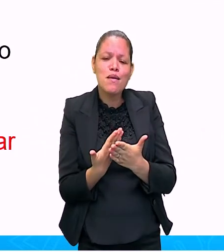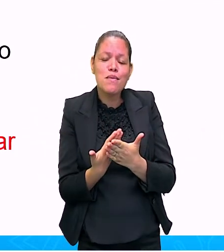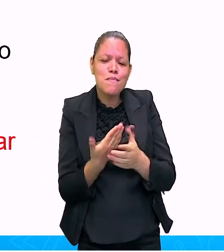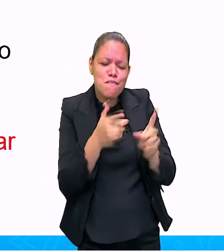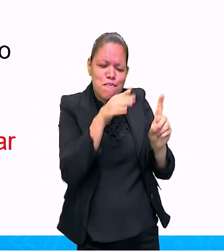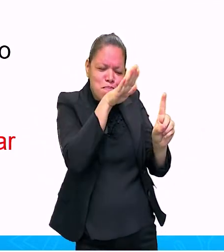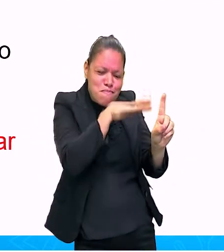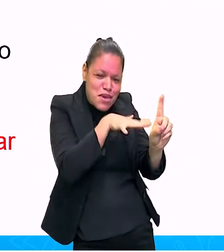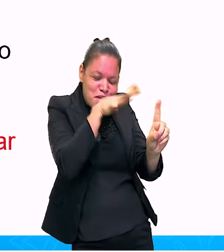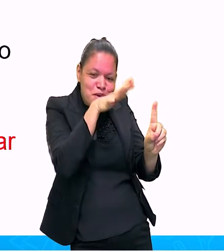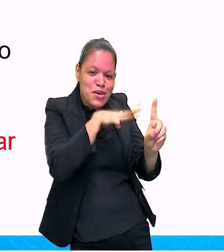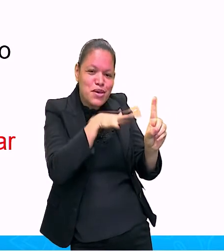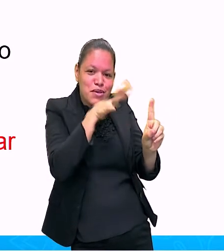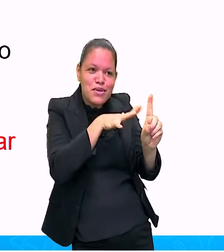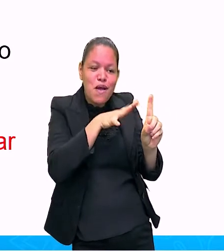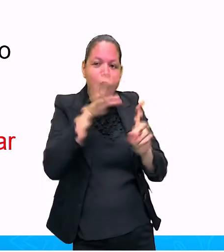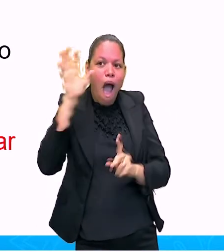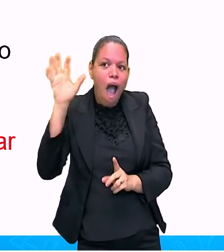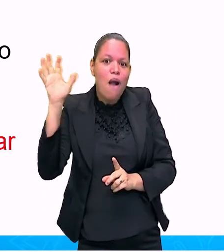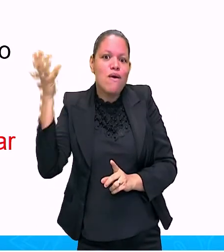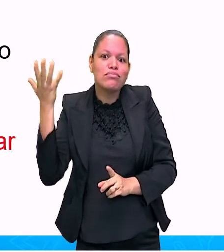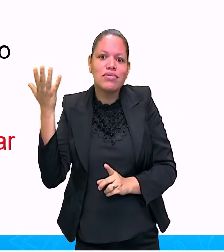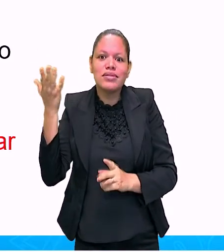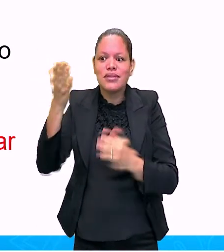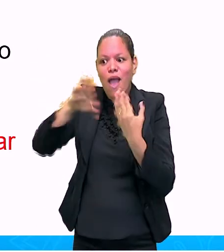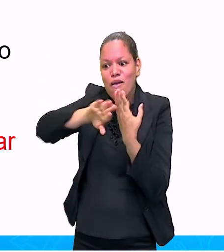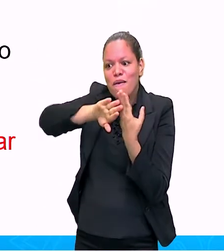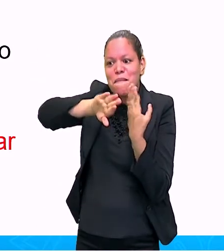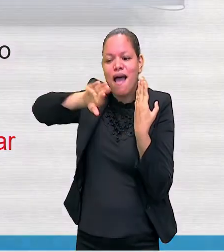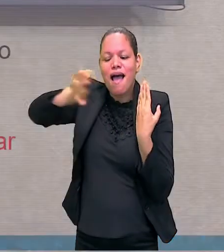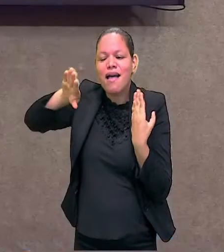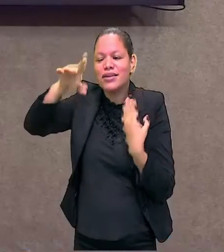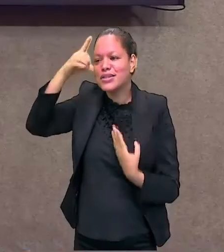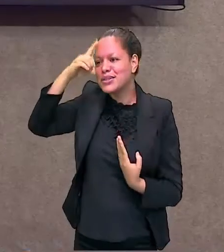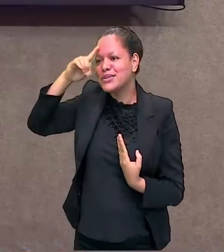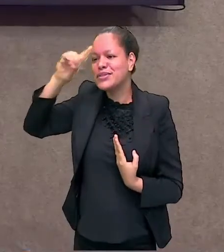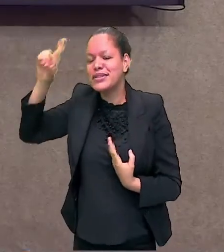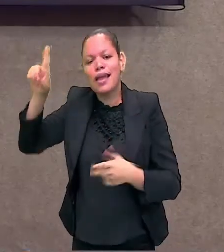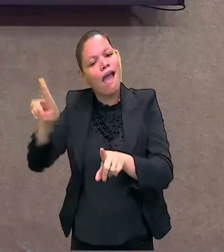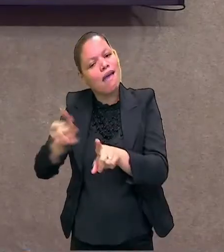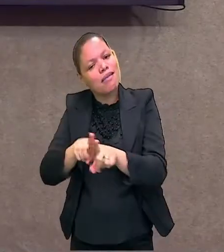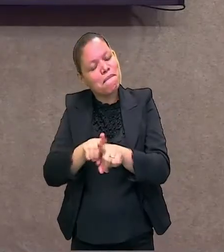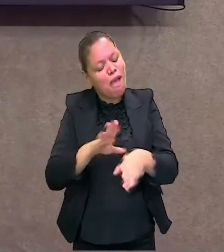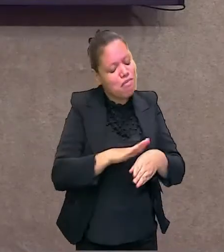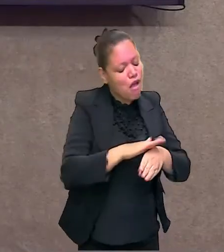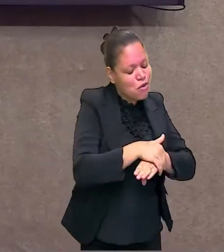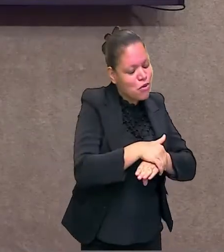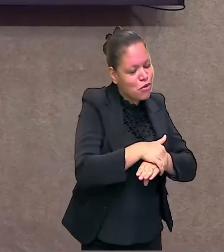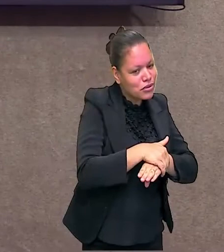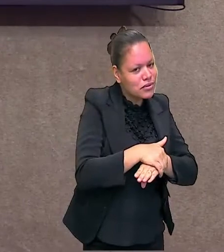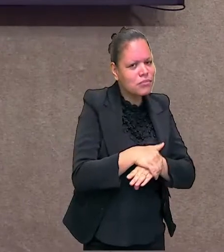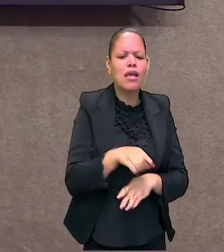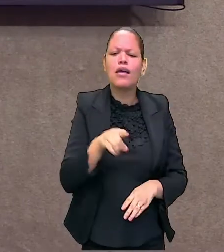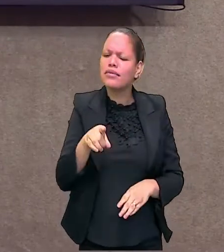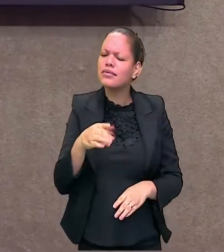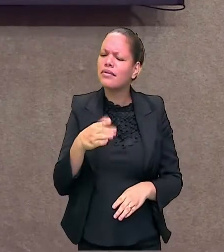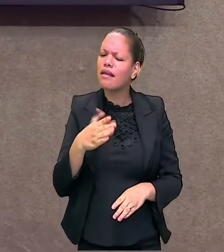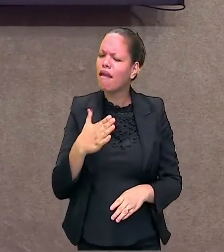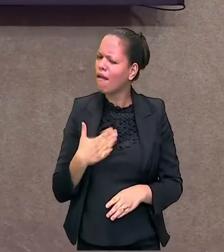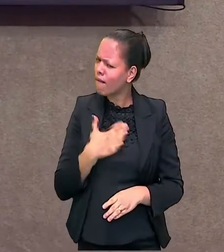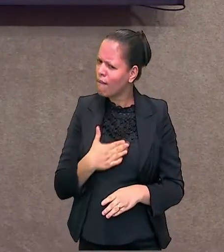mito, aconteceu a divisão entre dia e noite. Gostou desse